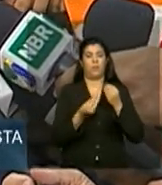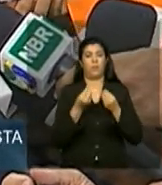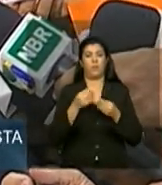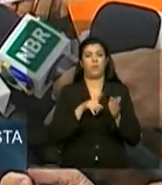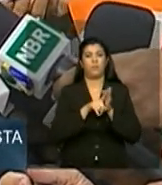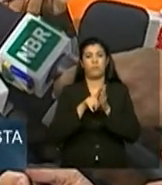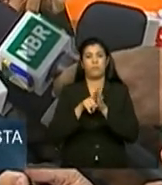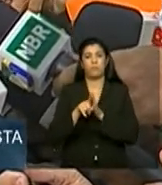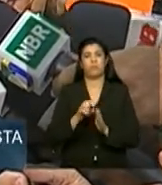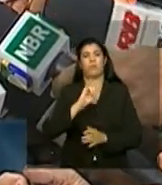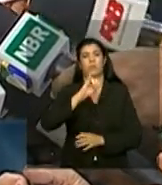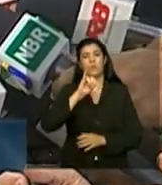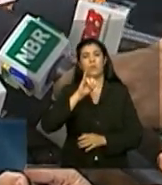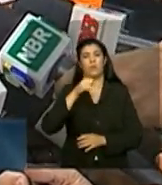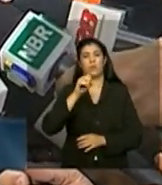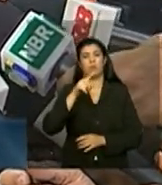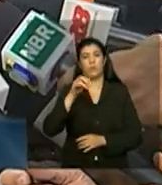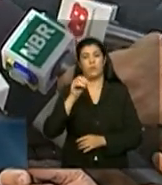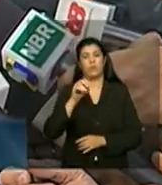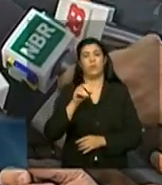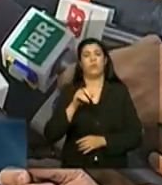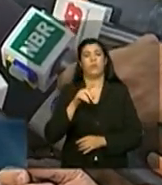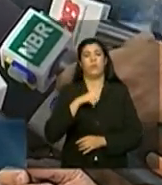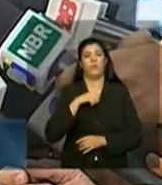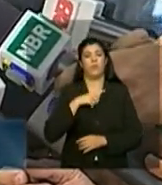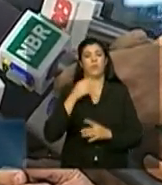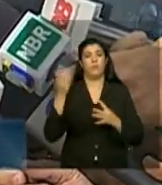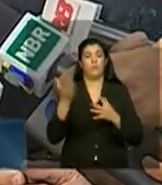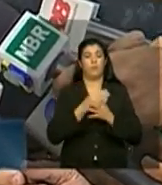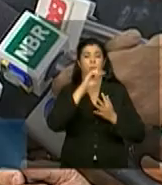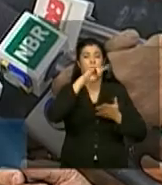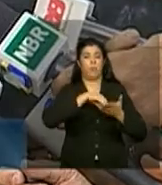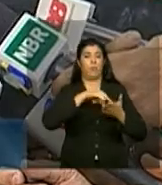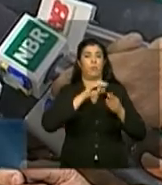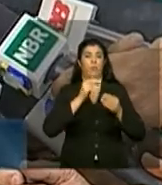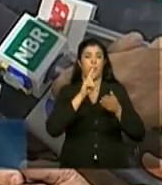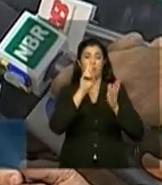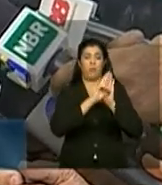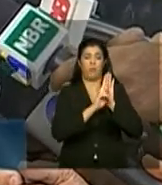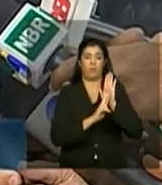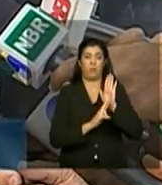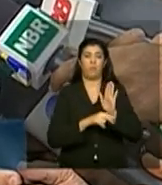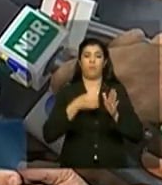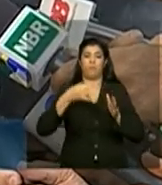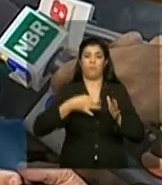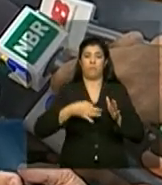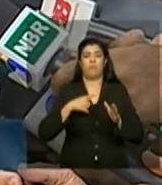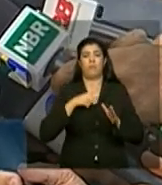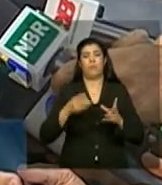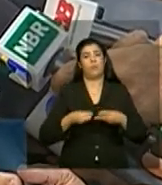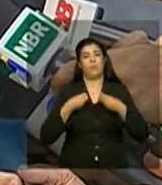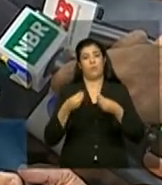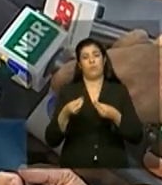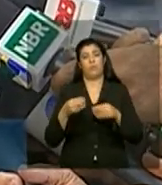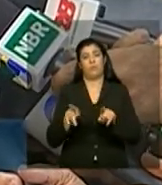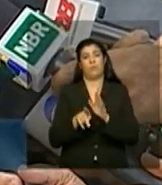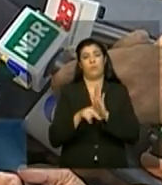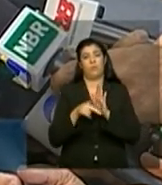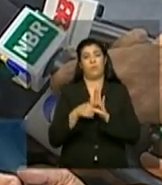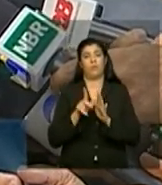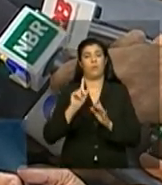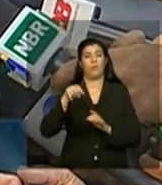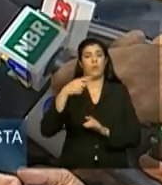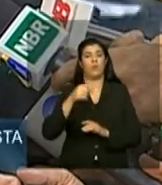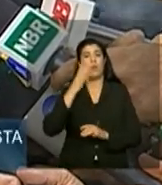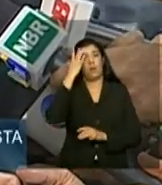questão do João Goulart. Então o laudo fará parte, né, deste relatório, com certeza. Nós estaremos entregando no mais tardar,